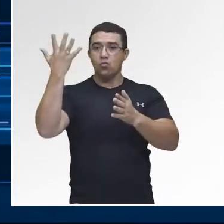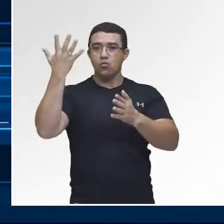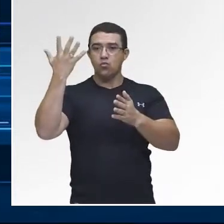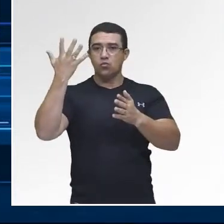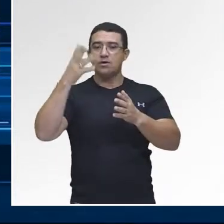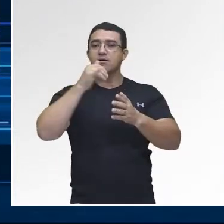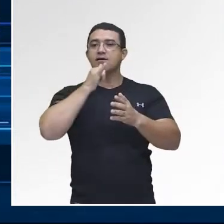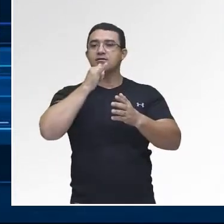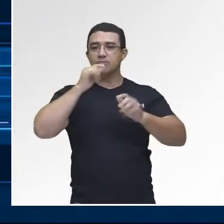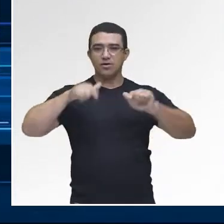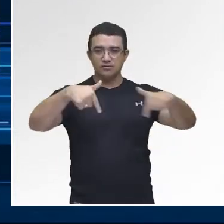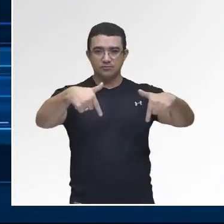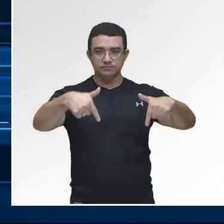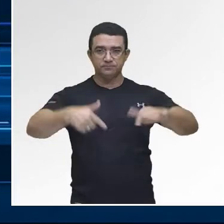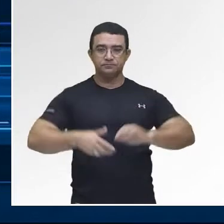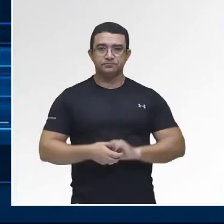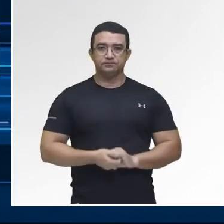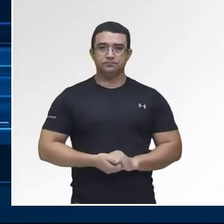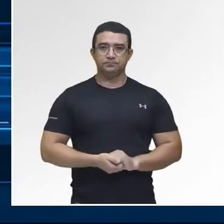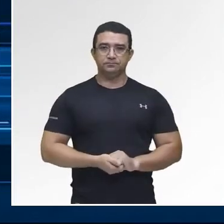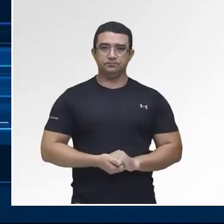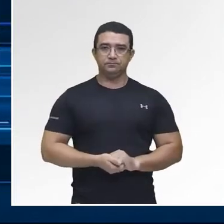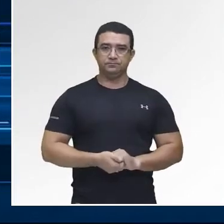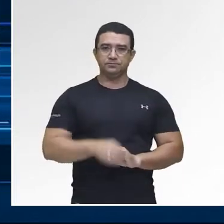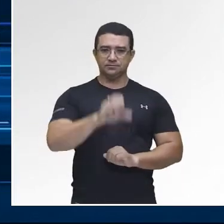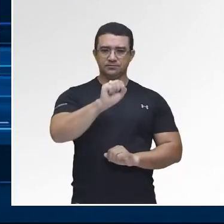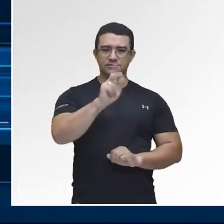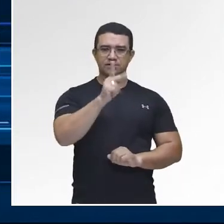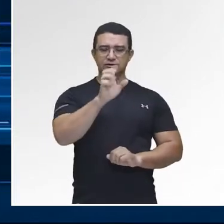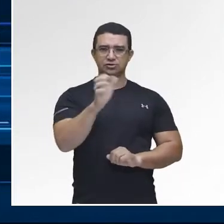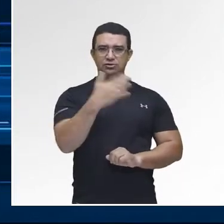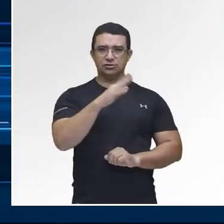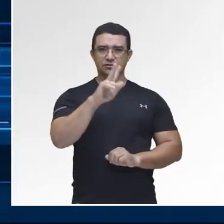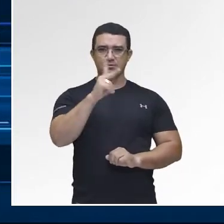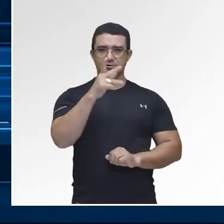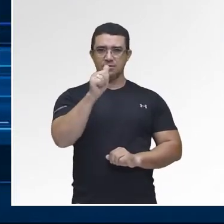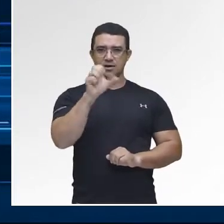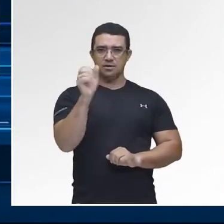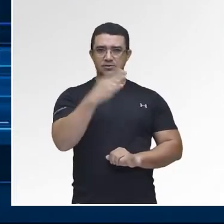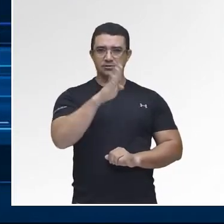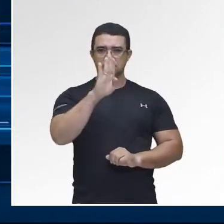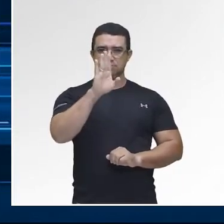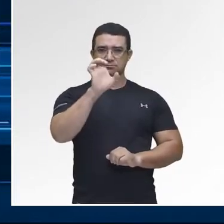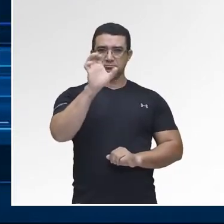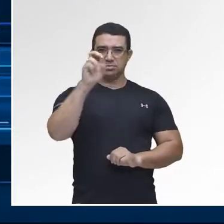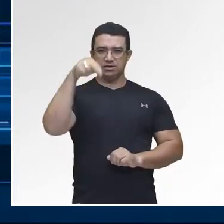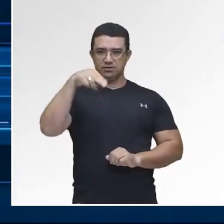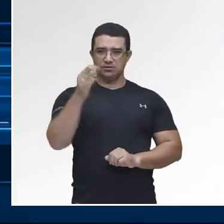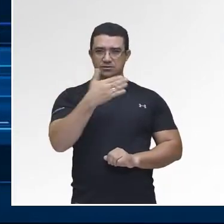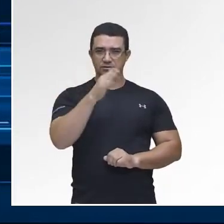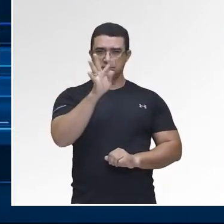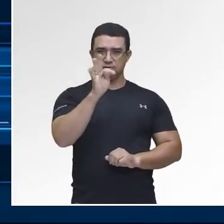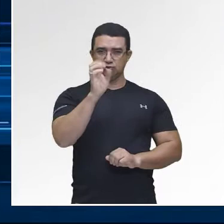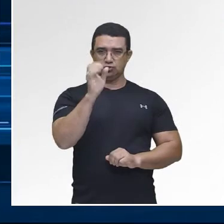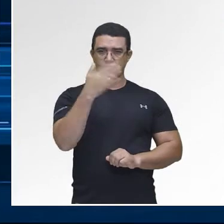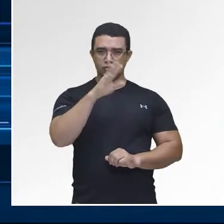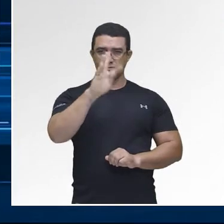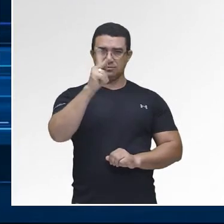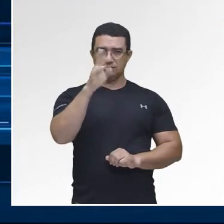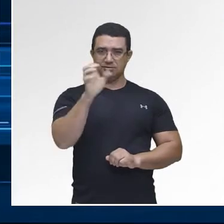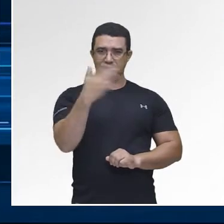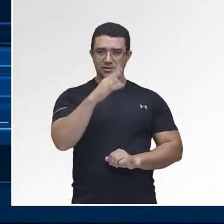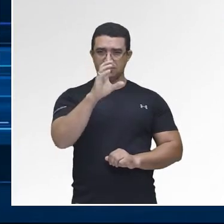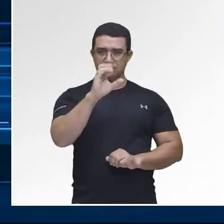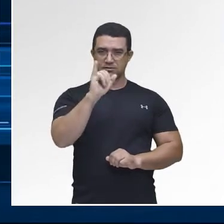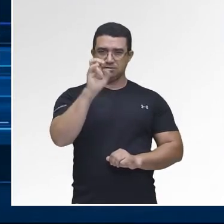o exemplo. She has been to the cinema twice this week. She has